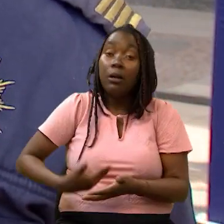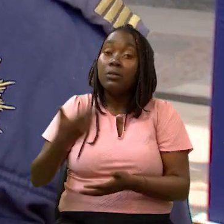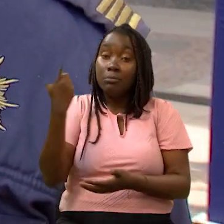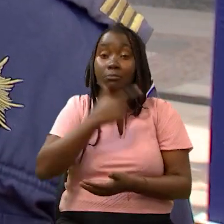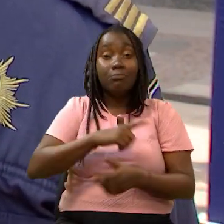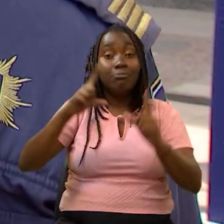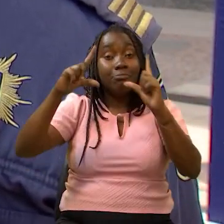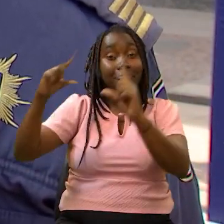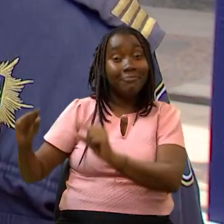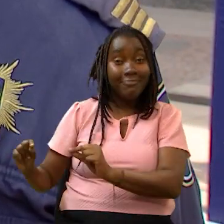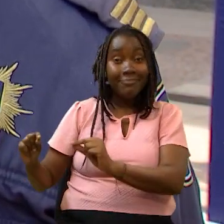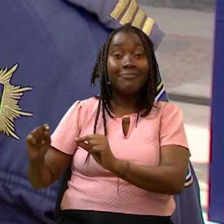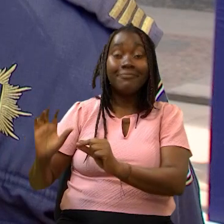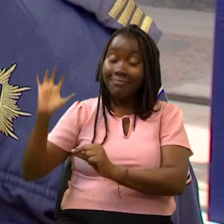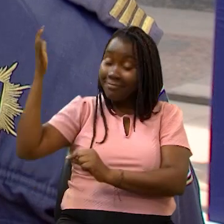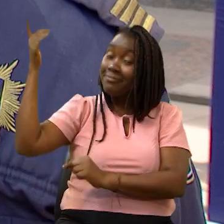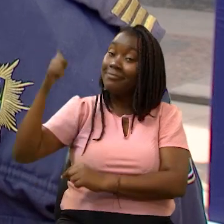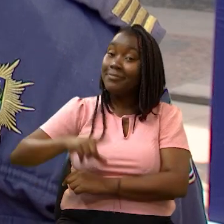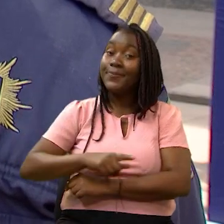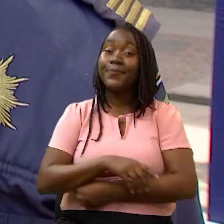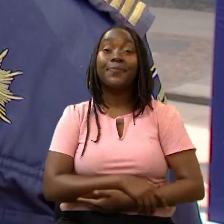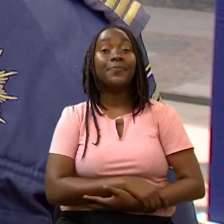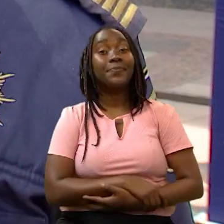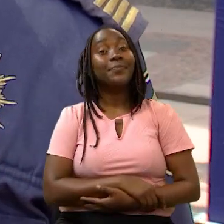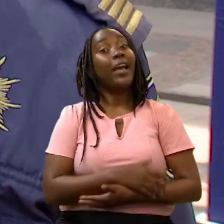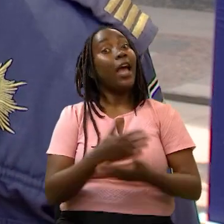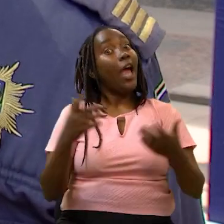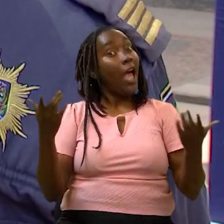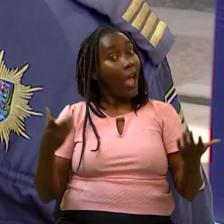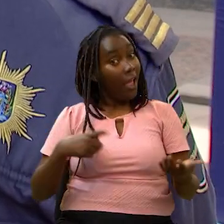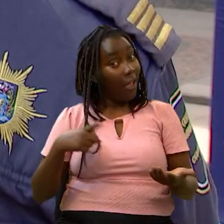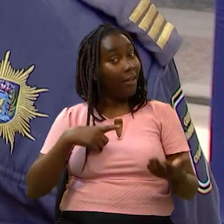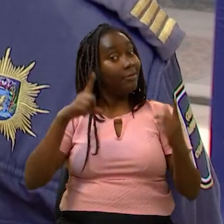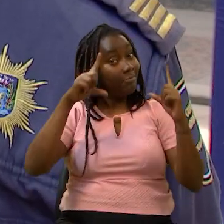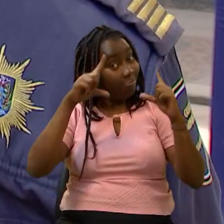gente conseguiu cessar que acontecesse